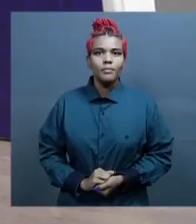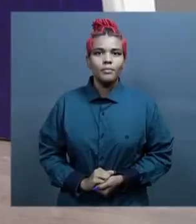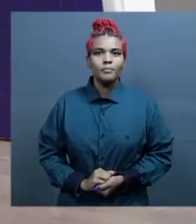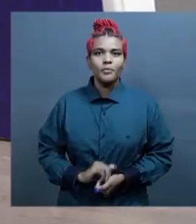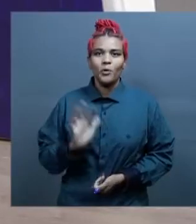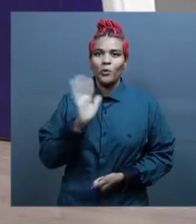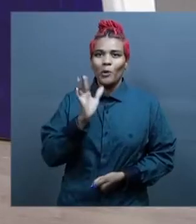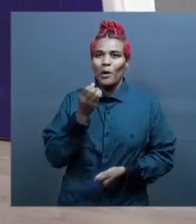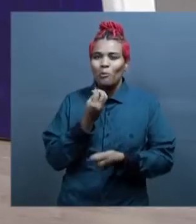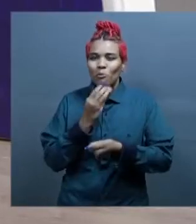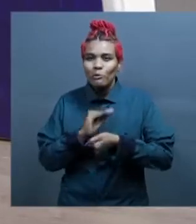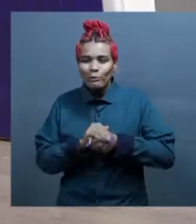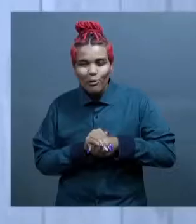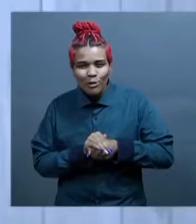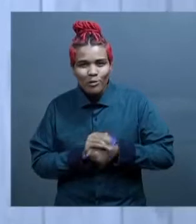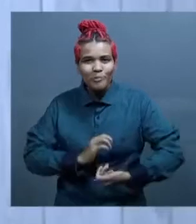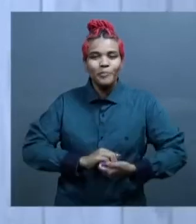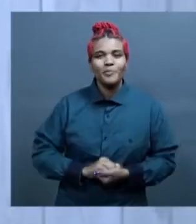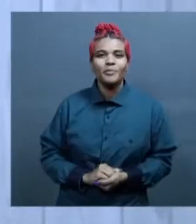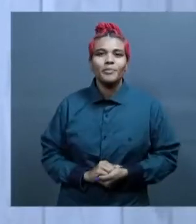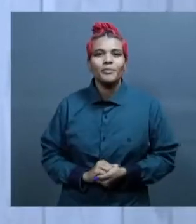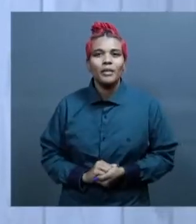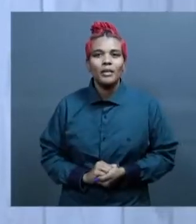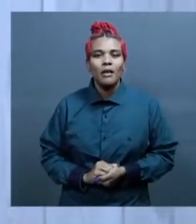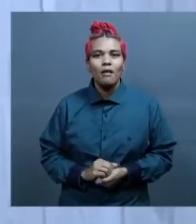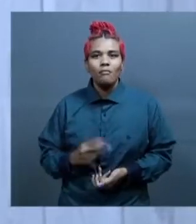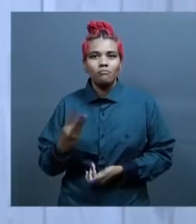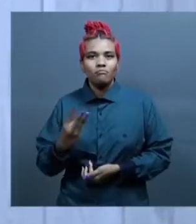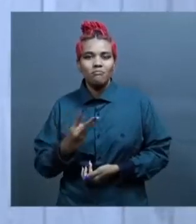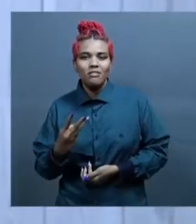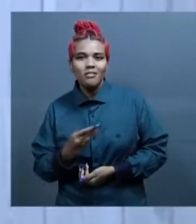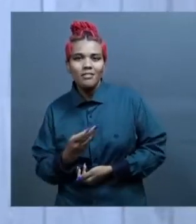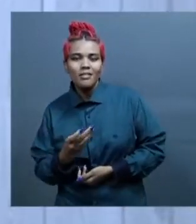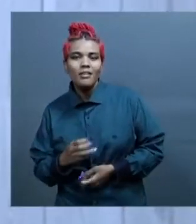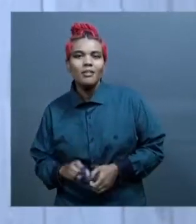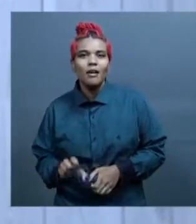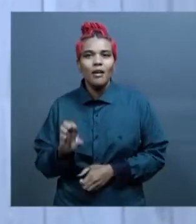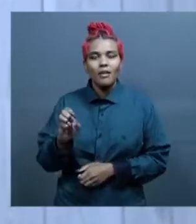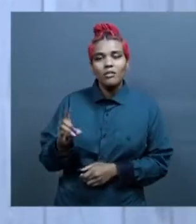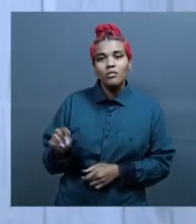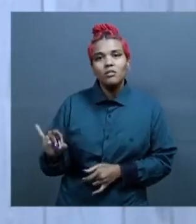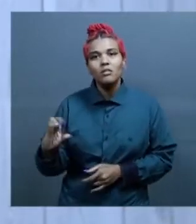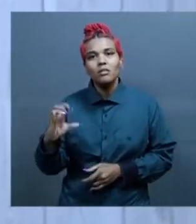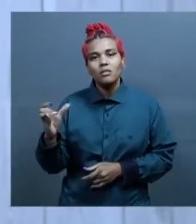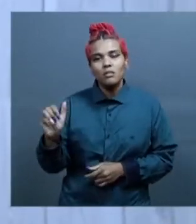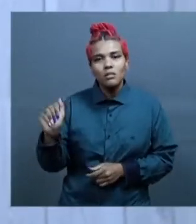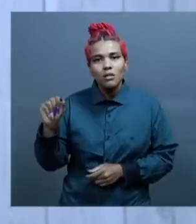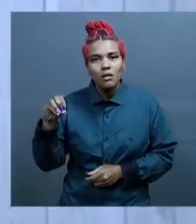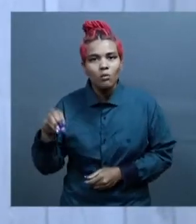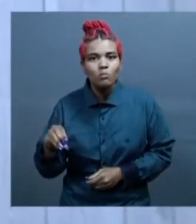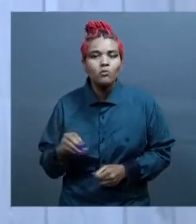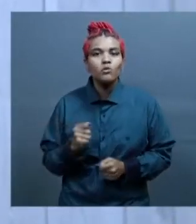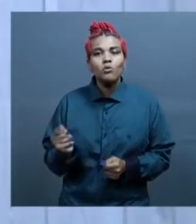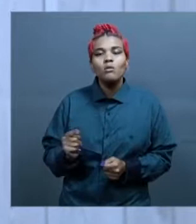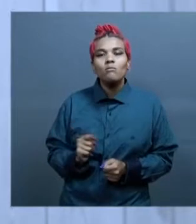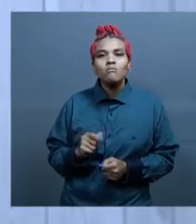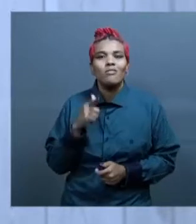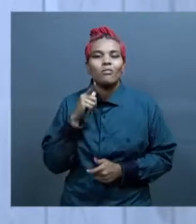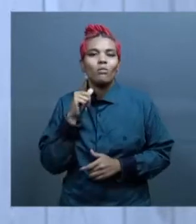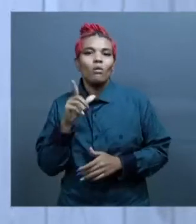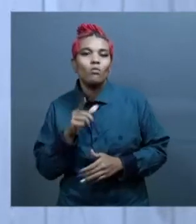olá boa noite a terceira edição do prêmio triângulo de jornalismo reconhece o trabalho de